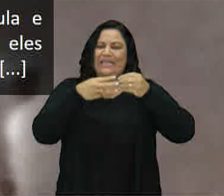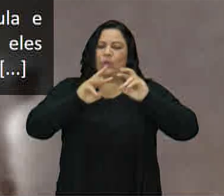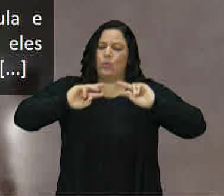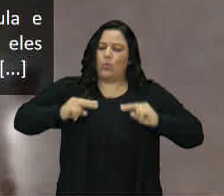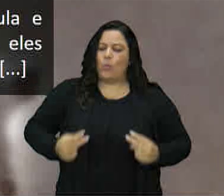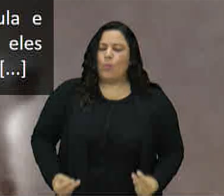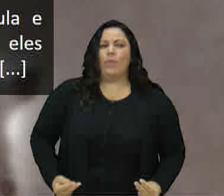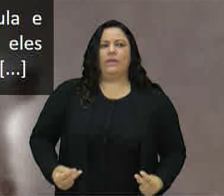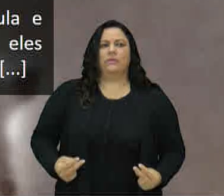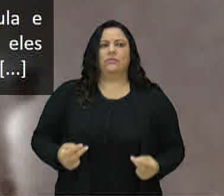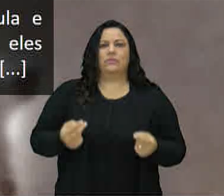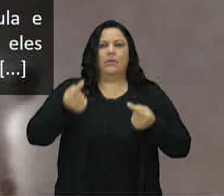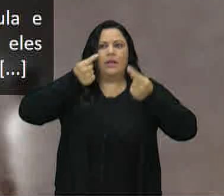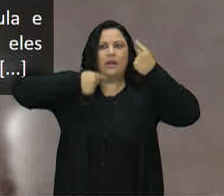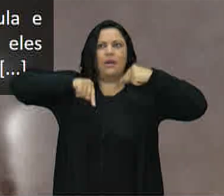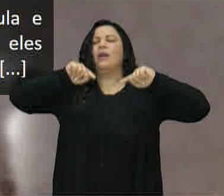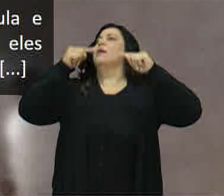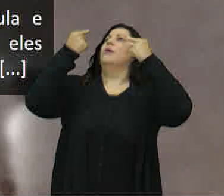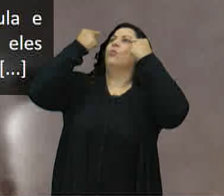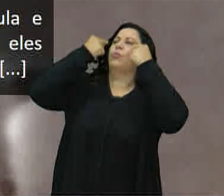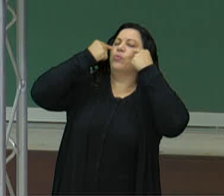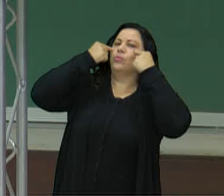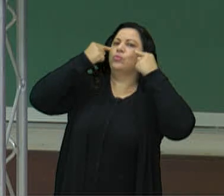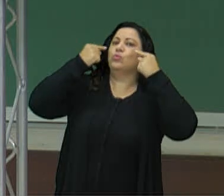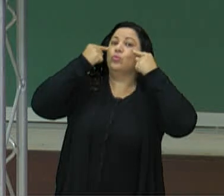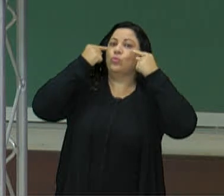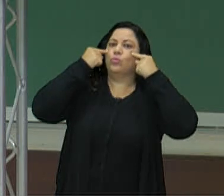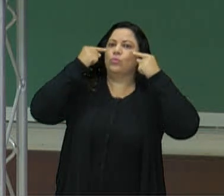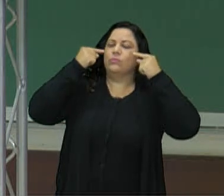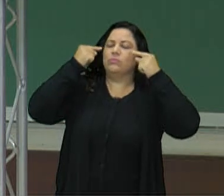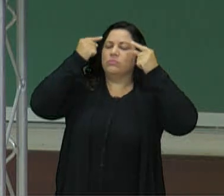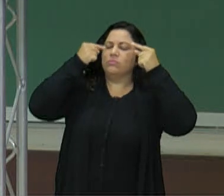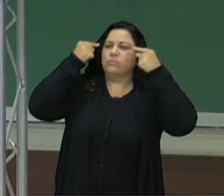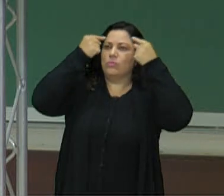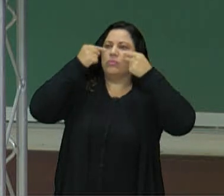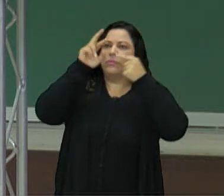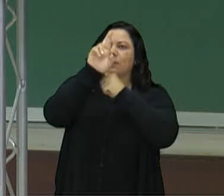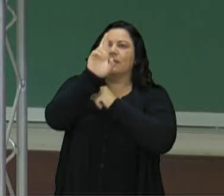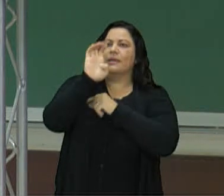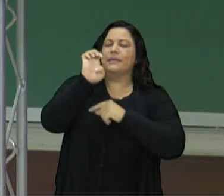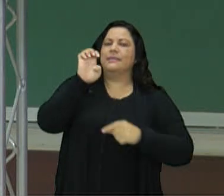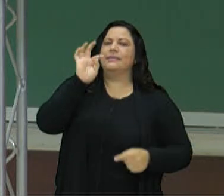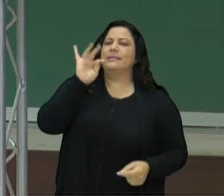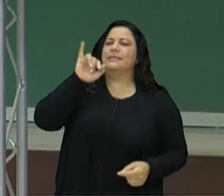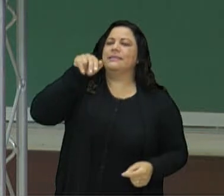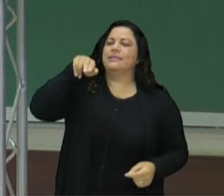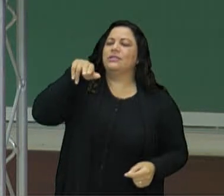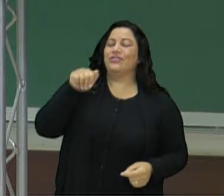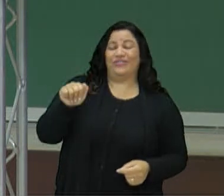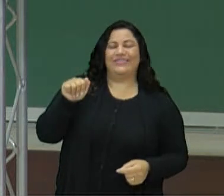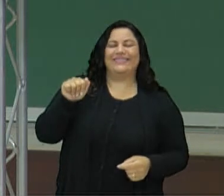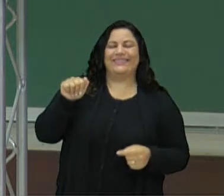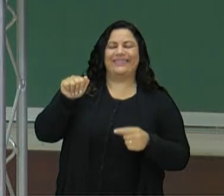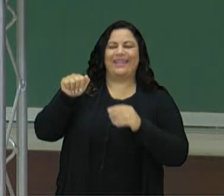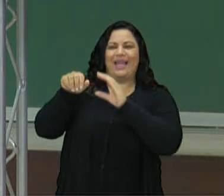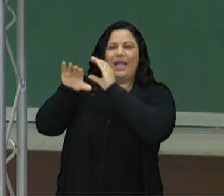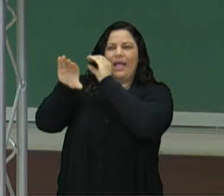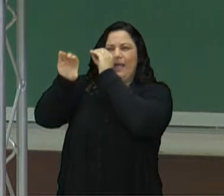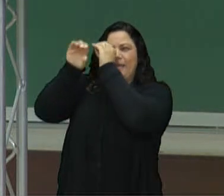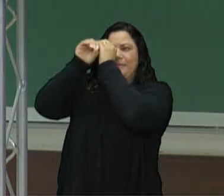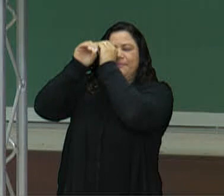lá no fundo do olho, responsável por transformar a luz, não transformar a luz, né? O sinal luminoso em sinal elétrico para o cérebro.